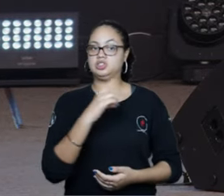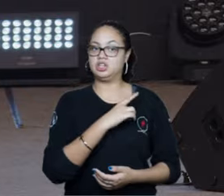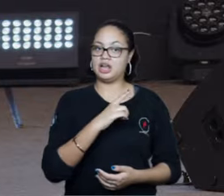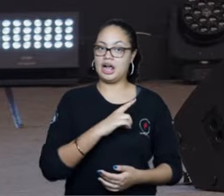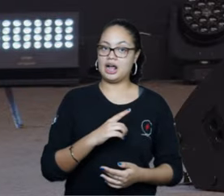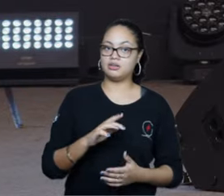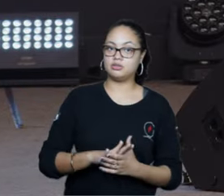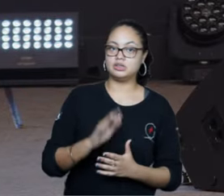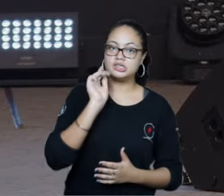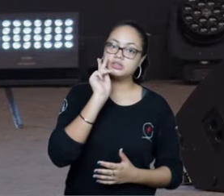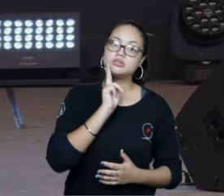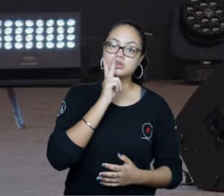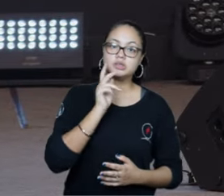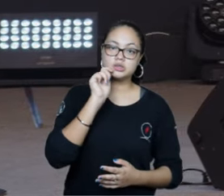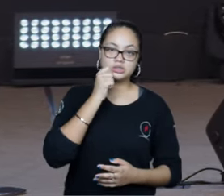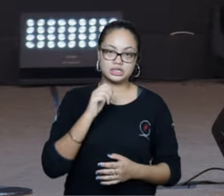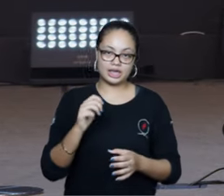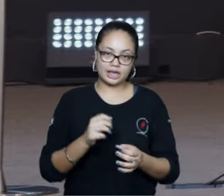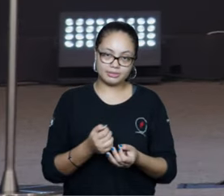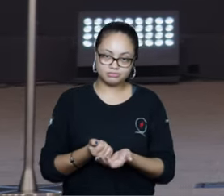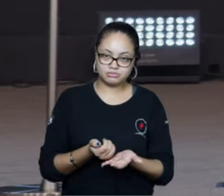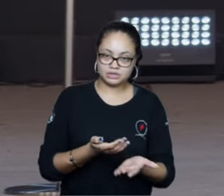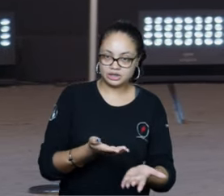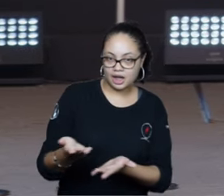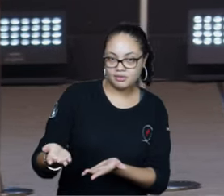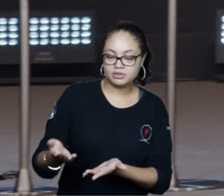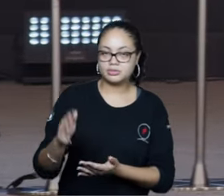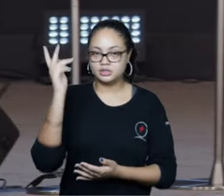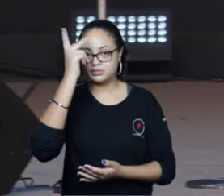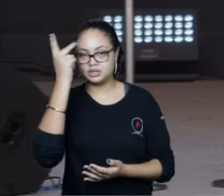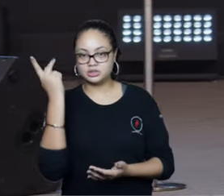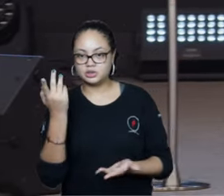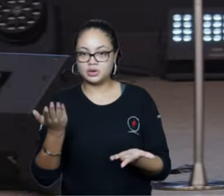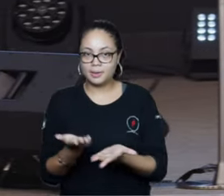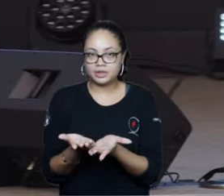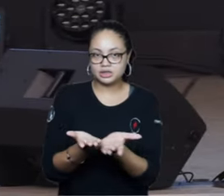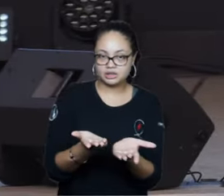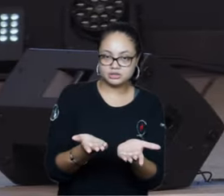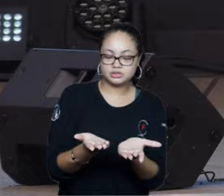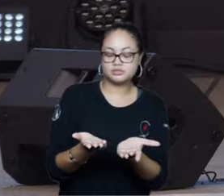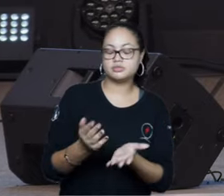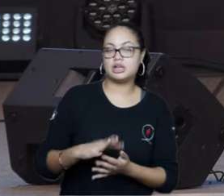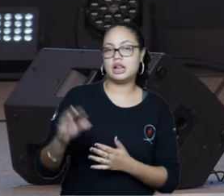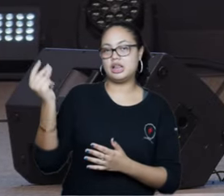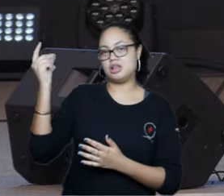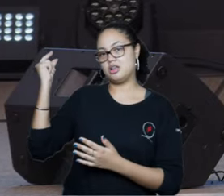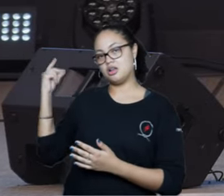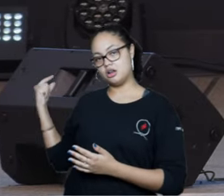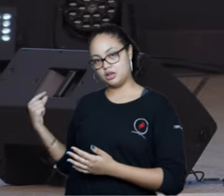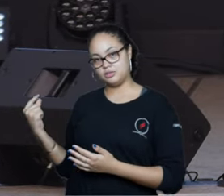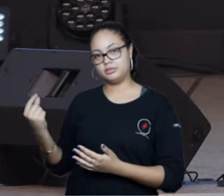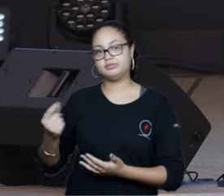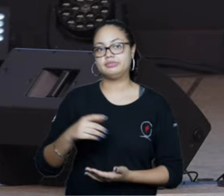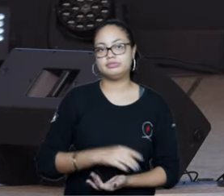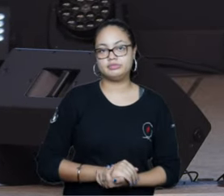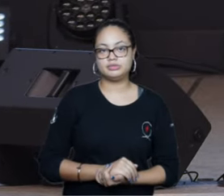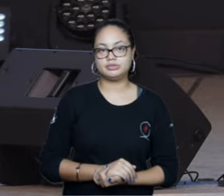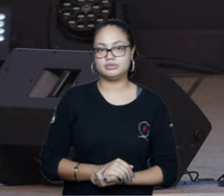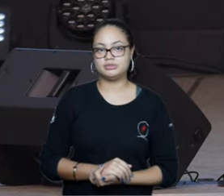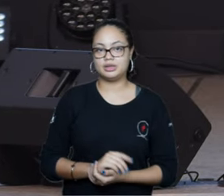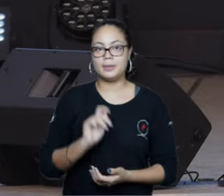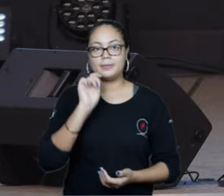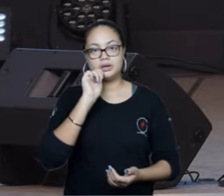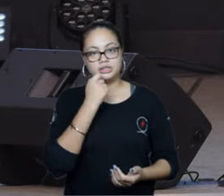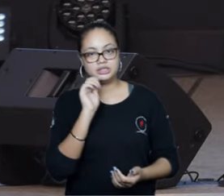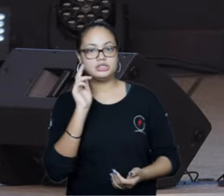distribui a ser eu nunca vou me esquecer da cena ele distribui a ceia com a bandeja na época o bandeja de